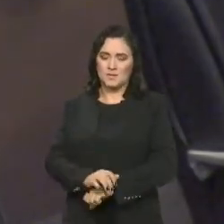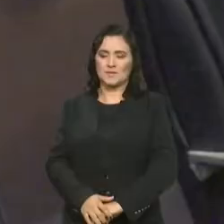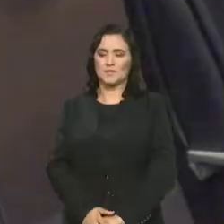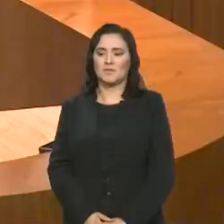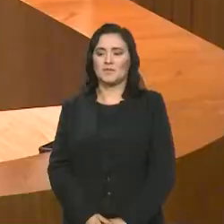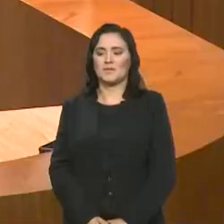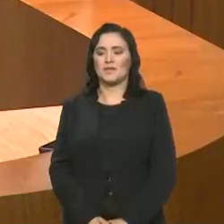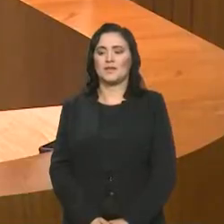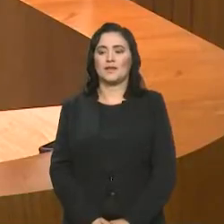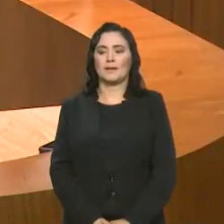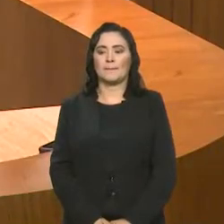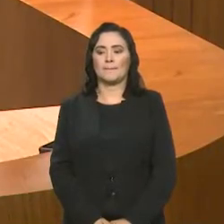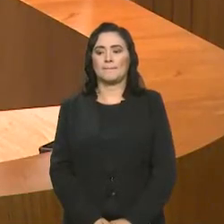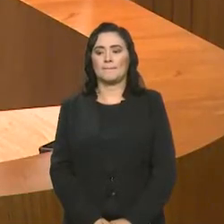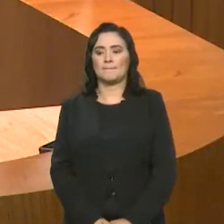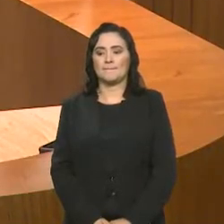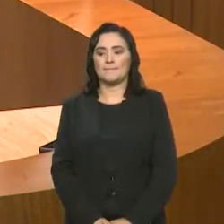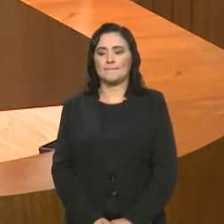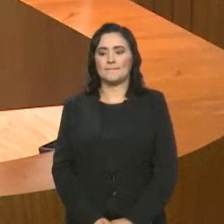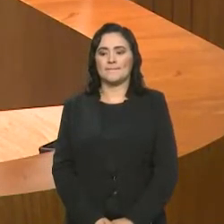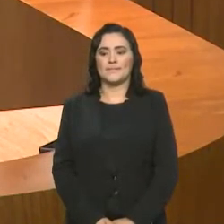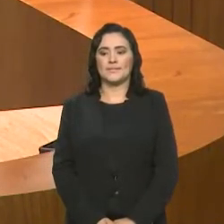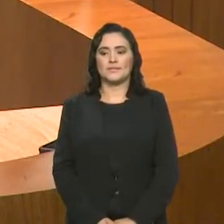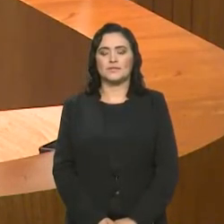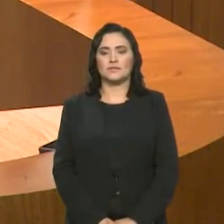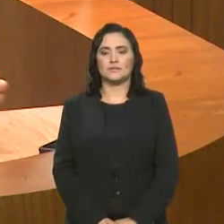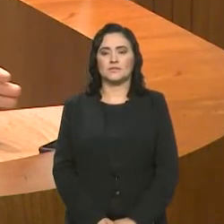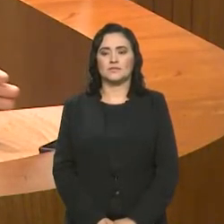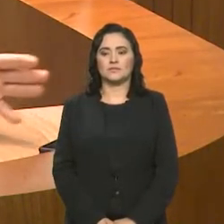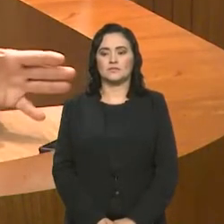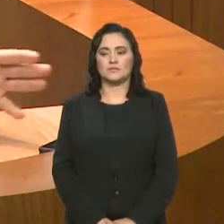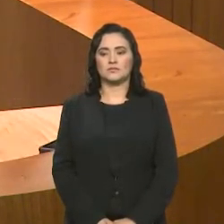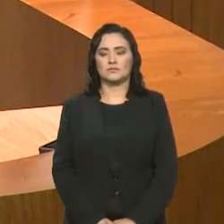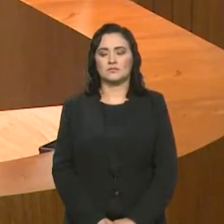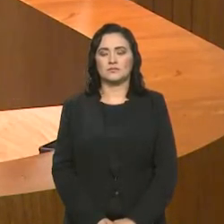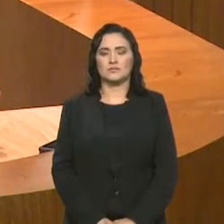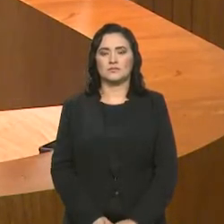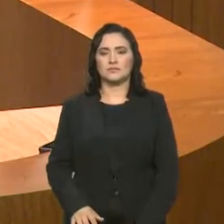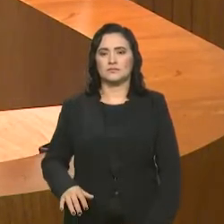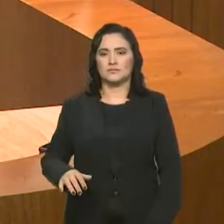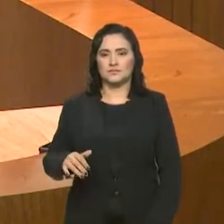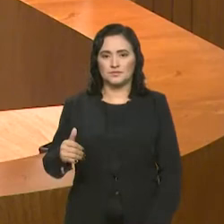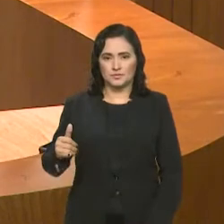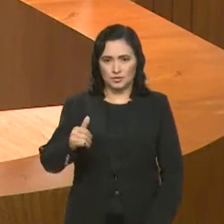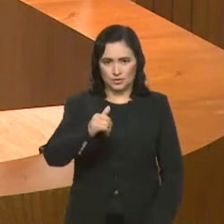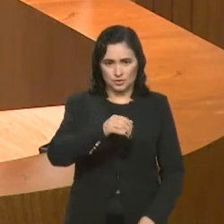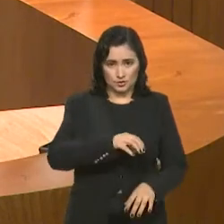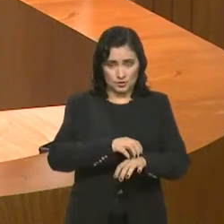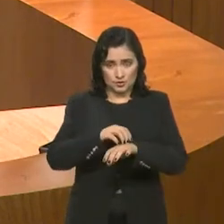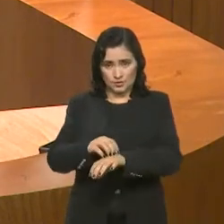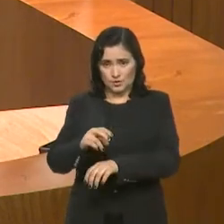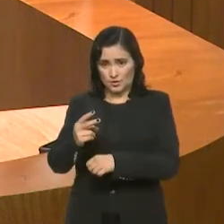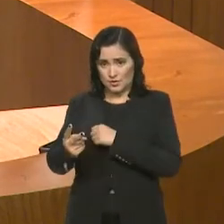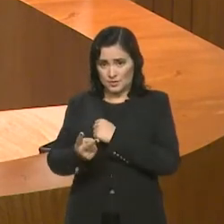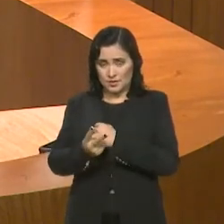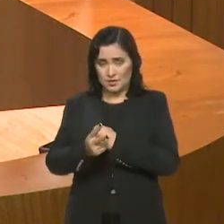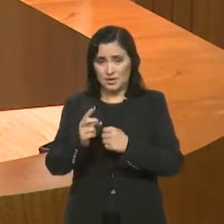Aquele que nós andamos foi emprestado, porque o seu estava em manutenção. Mas olha, gente, vamos